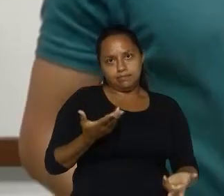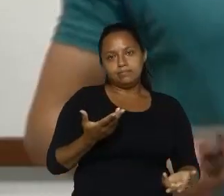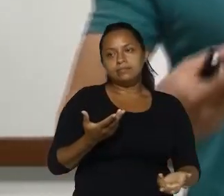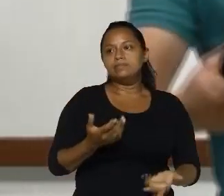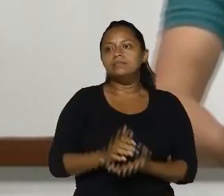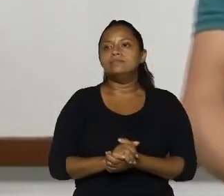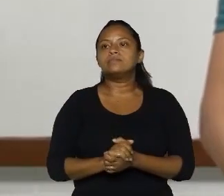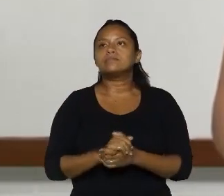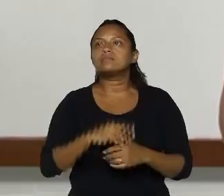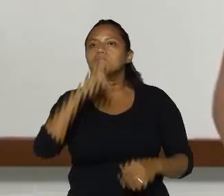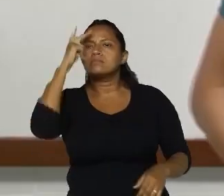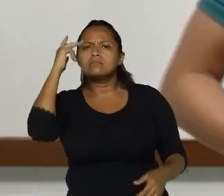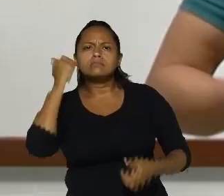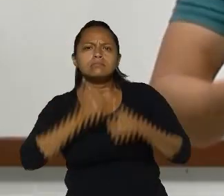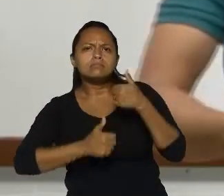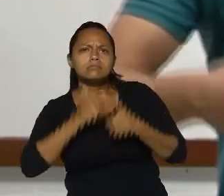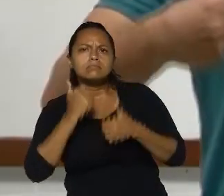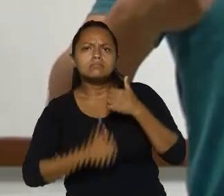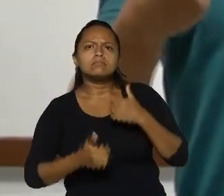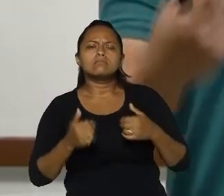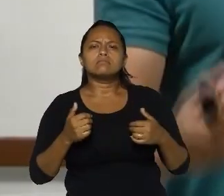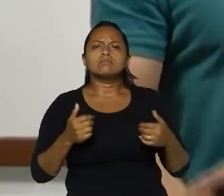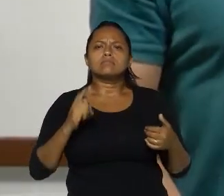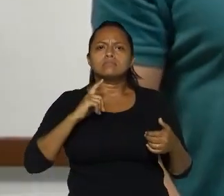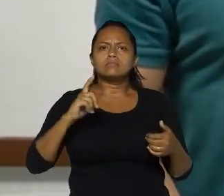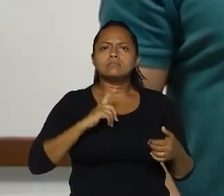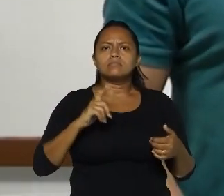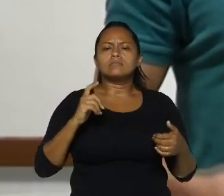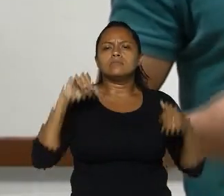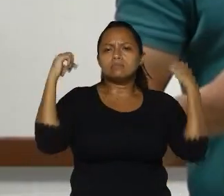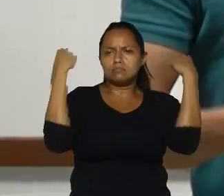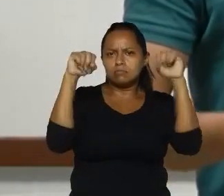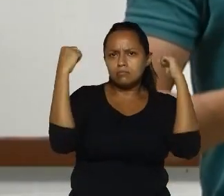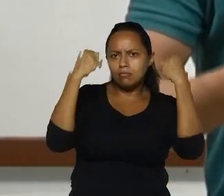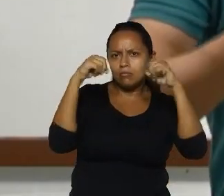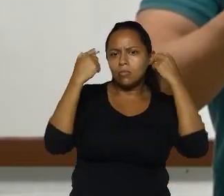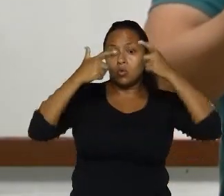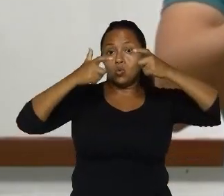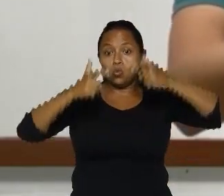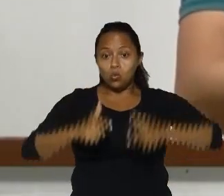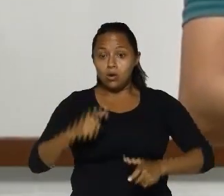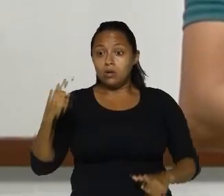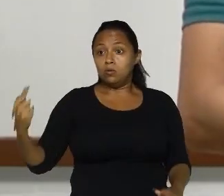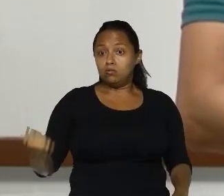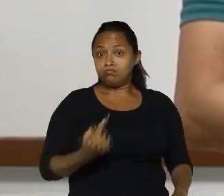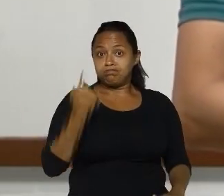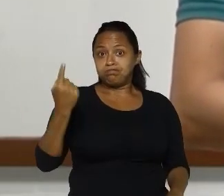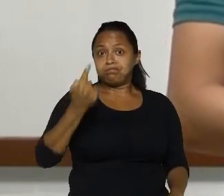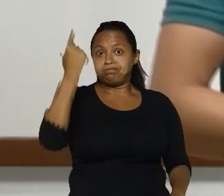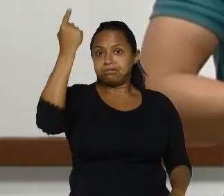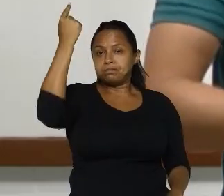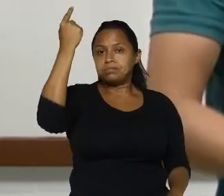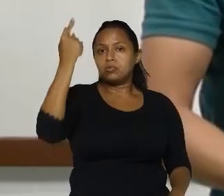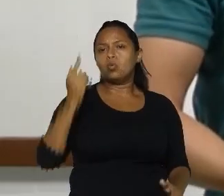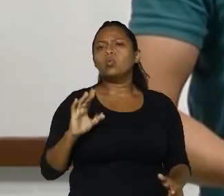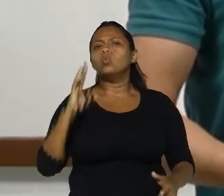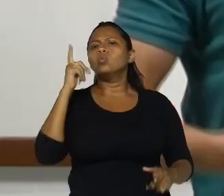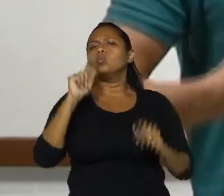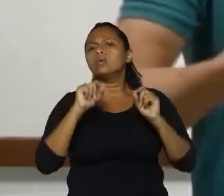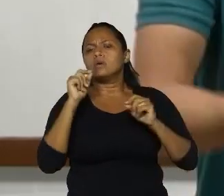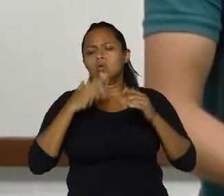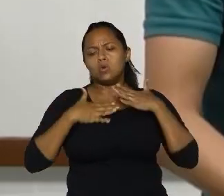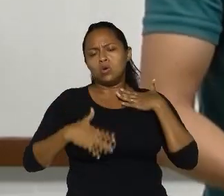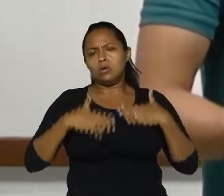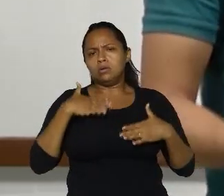alpinista, quando um atleta, ele está fazendo uma atividade física num local de grande altitude, o que vai acontecer?